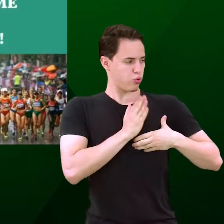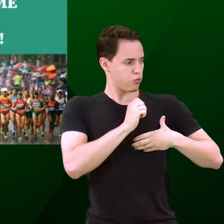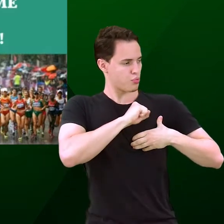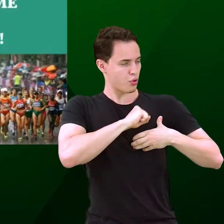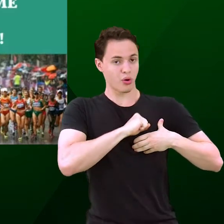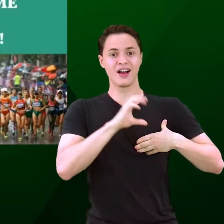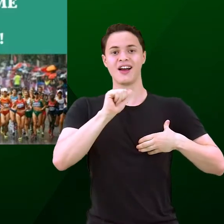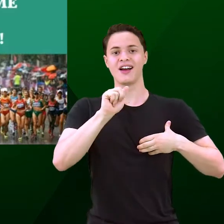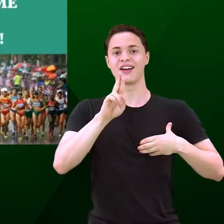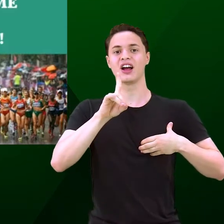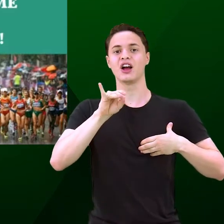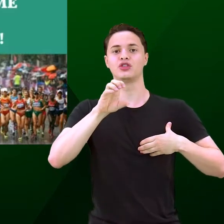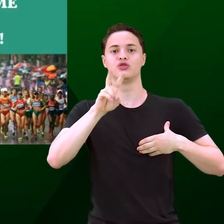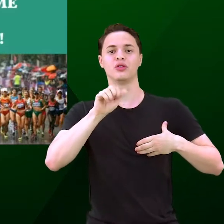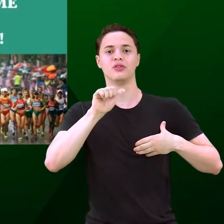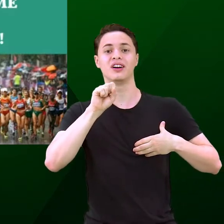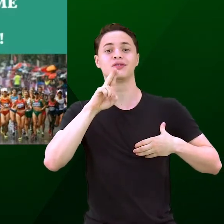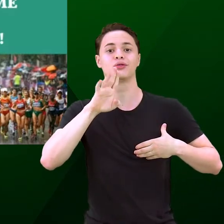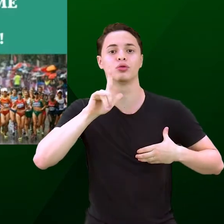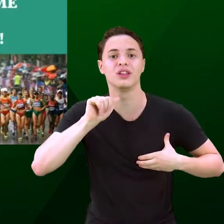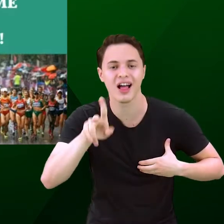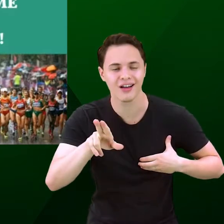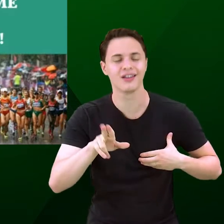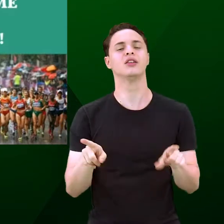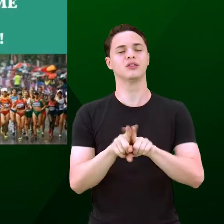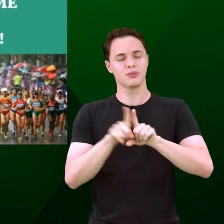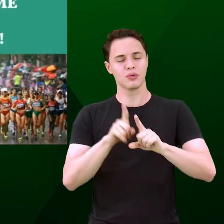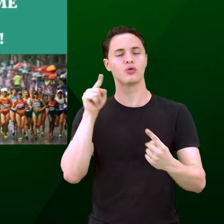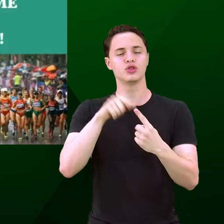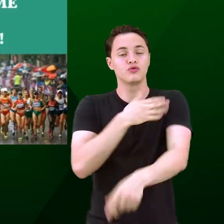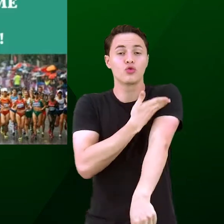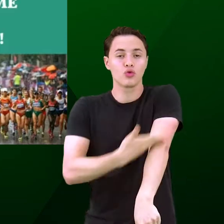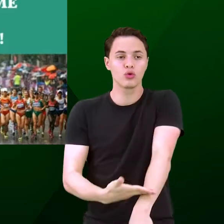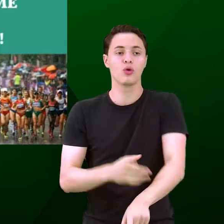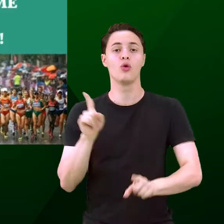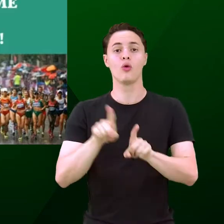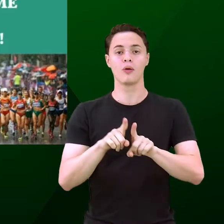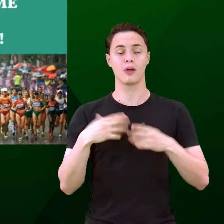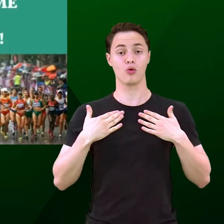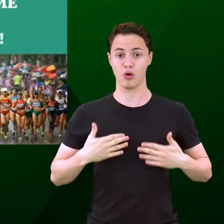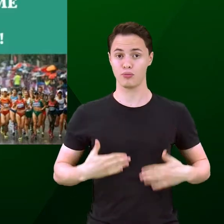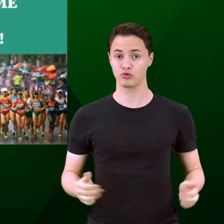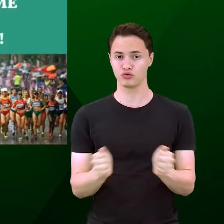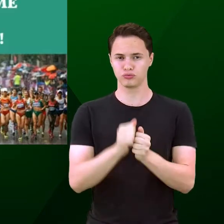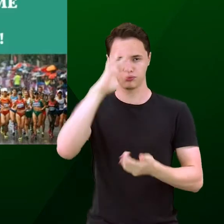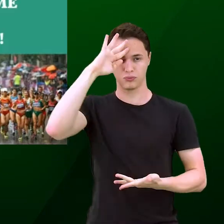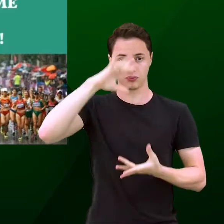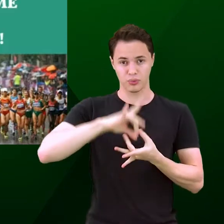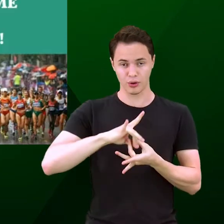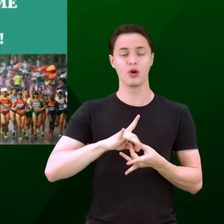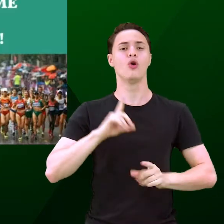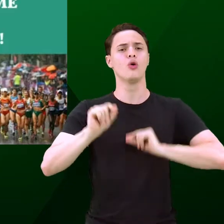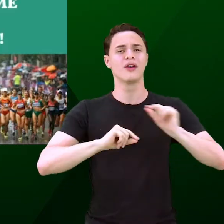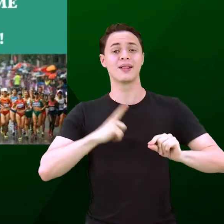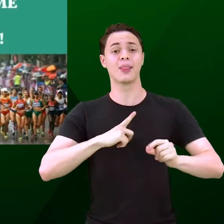dentro da educação física, que pretende fazer aí depois o curso superior, vai conhecer lá uma palavra que é meio feia, que é uma tal